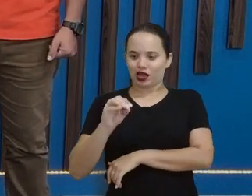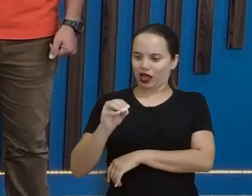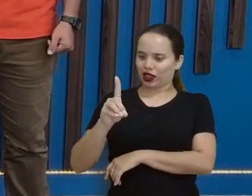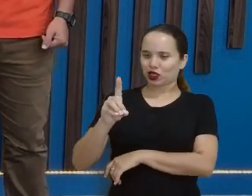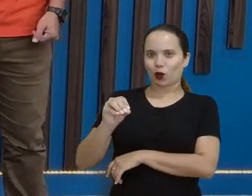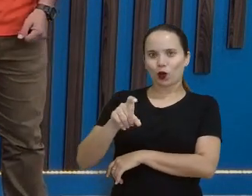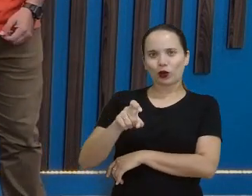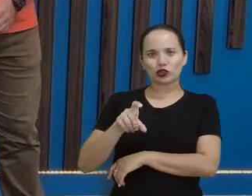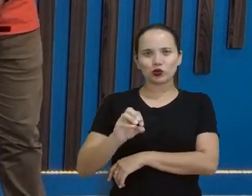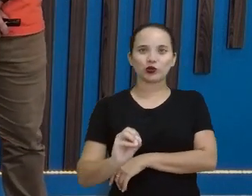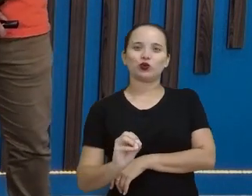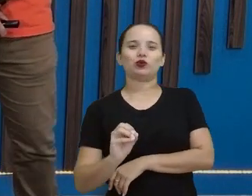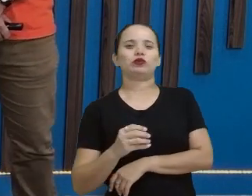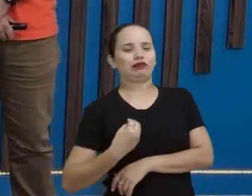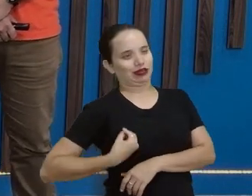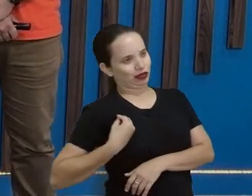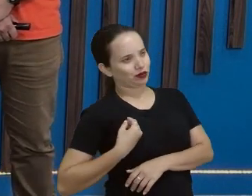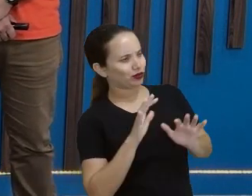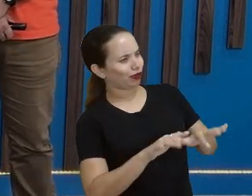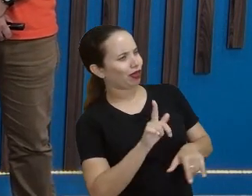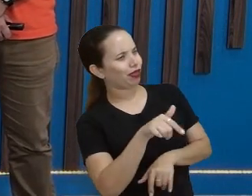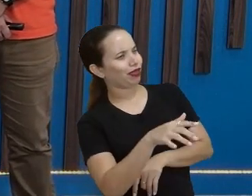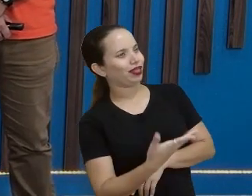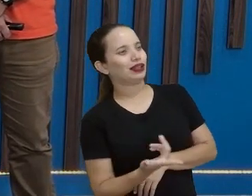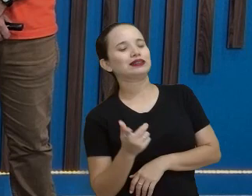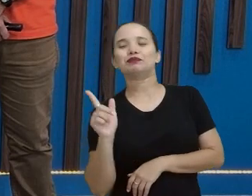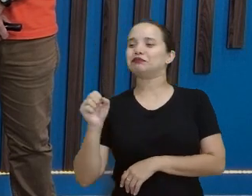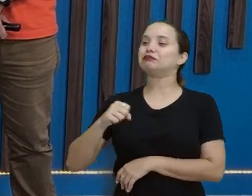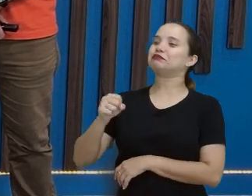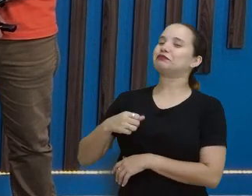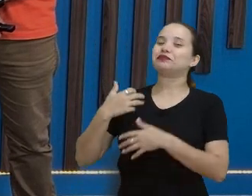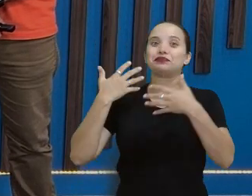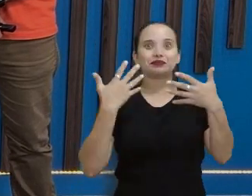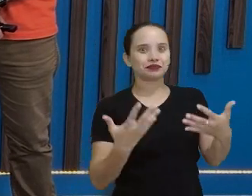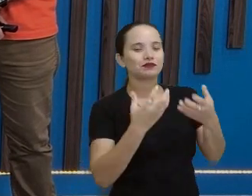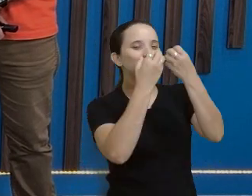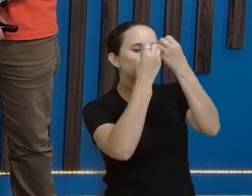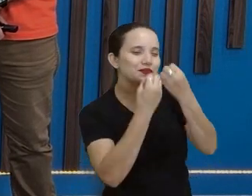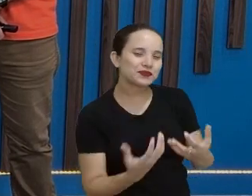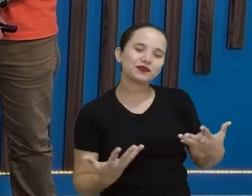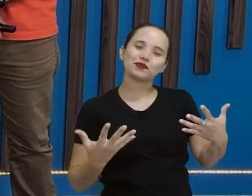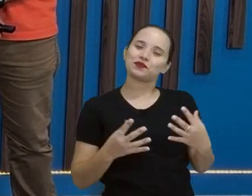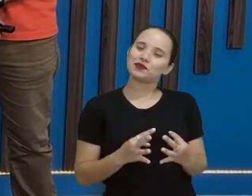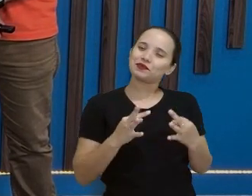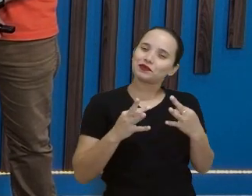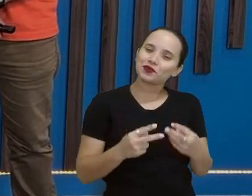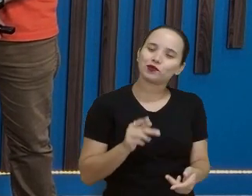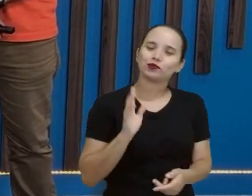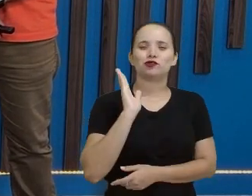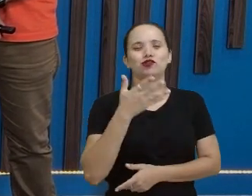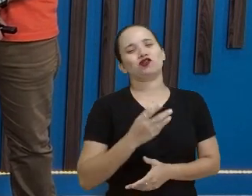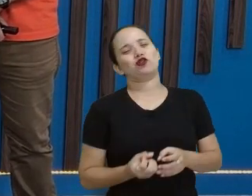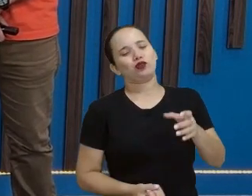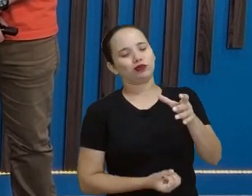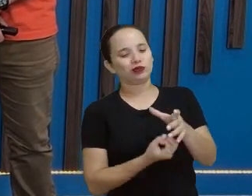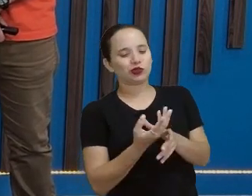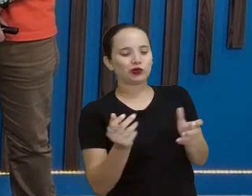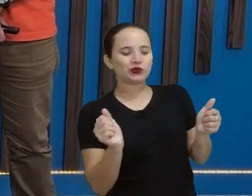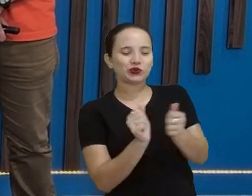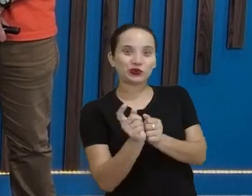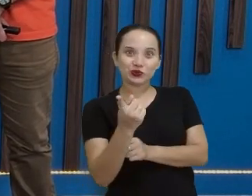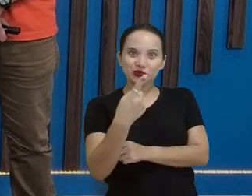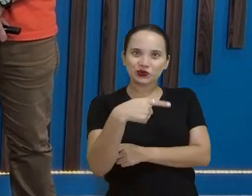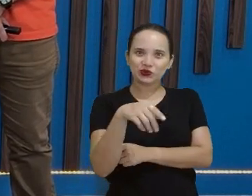era, não? Então, Hoje, muito bom, gente. Tudo que a gente construiu com vocês, com os tutores, nossa coordenação,